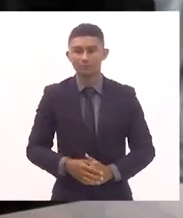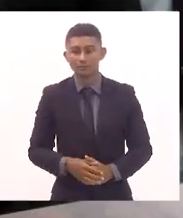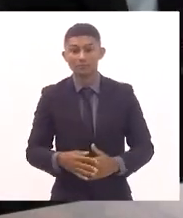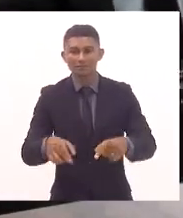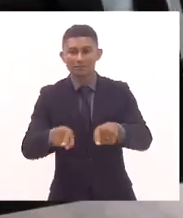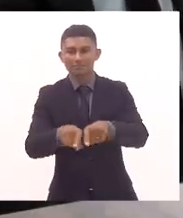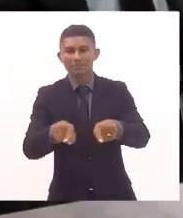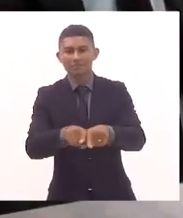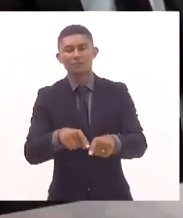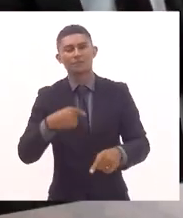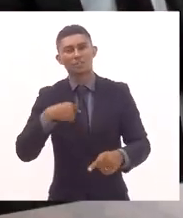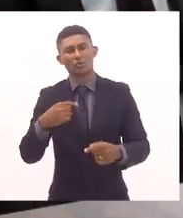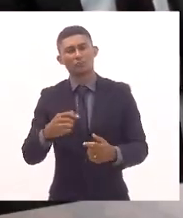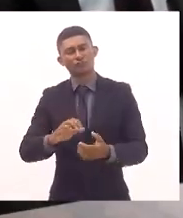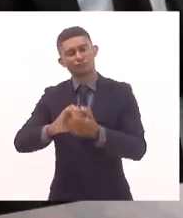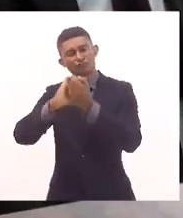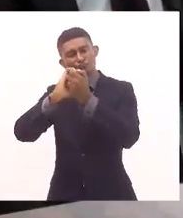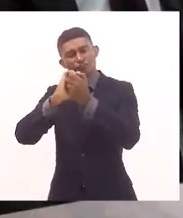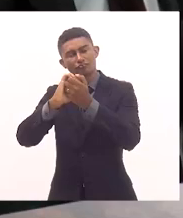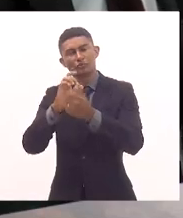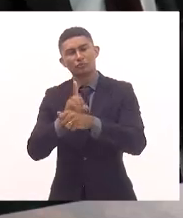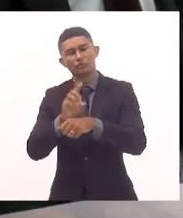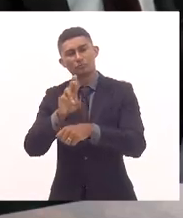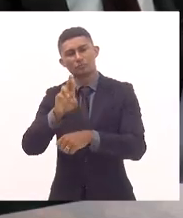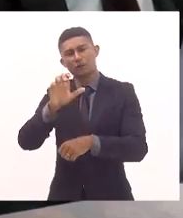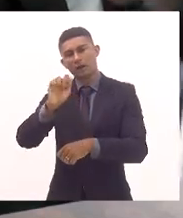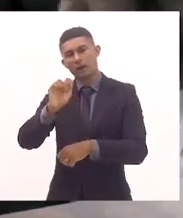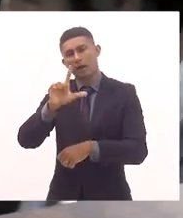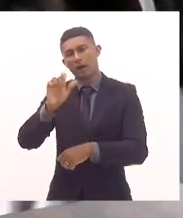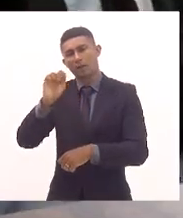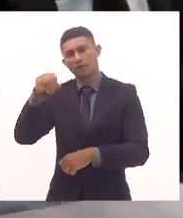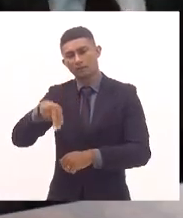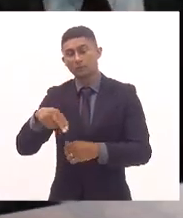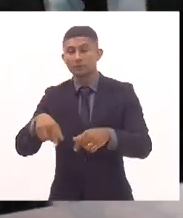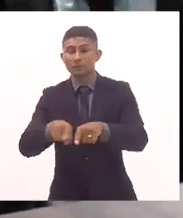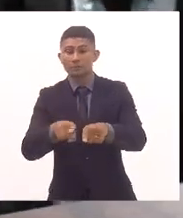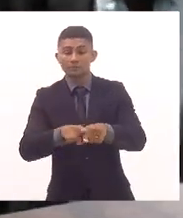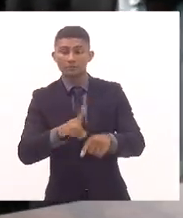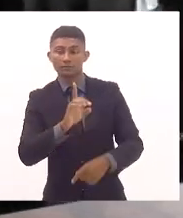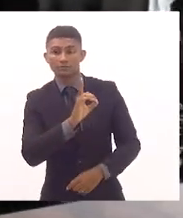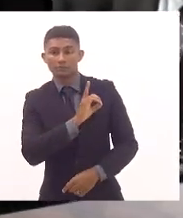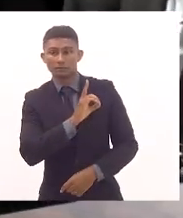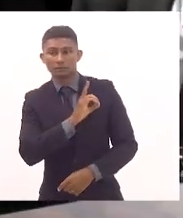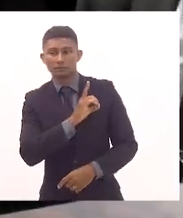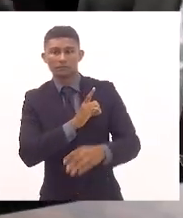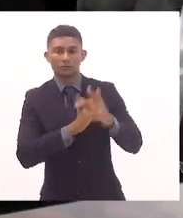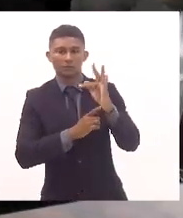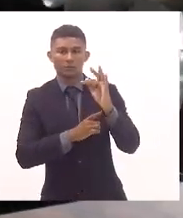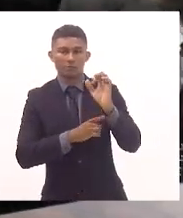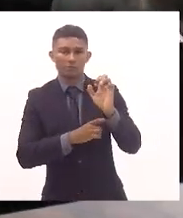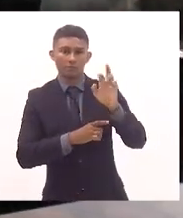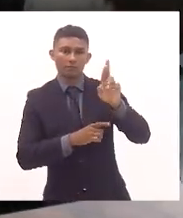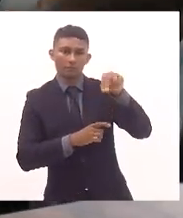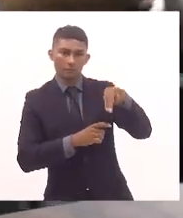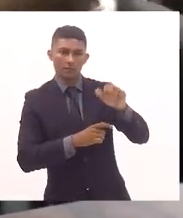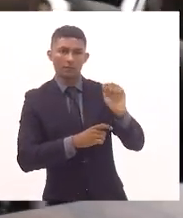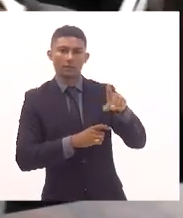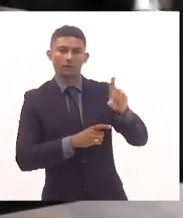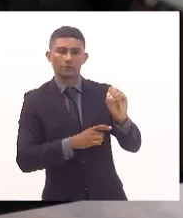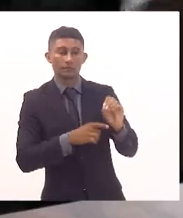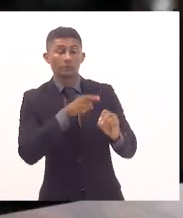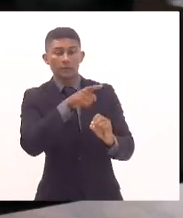doutor Alan Turnovski e, sobretudo, ao senhor delegado Fernando, secretário de Estado de Polícia